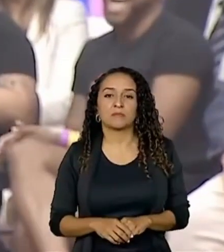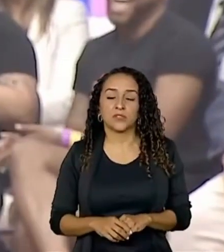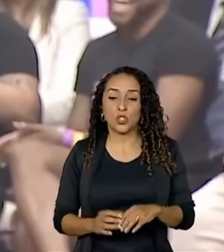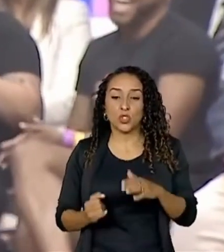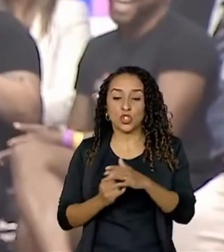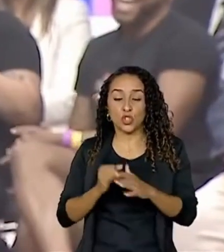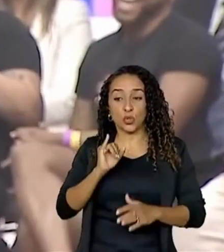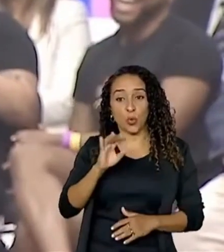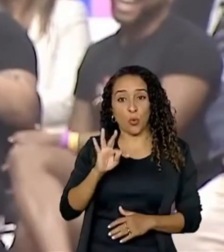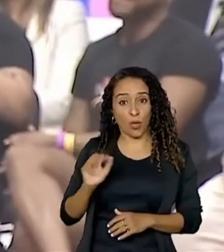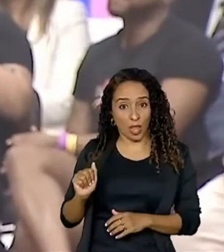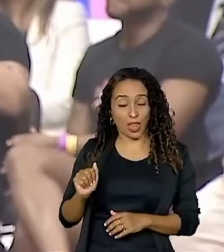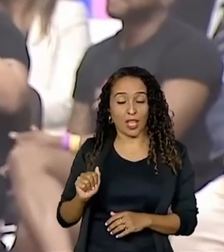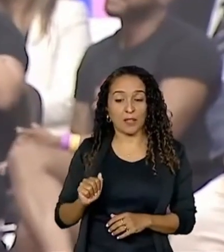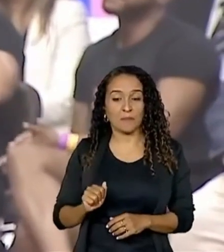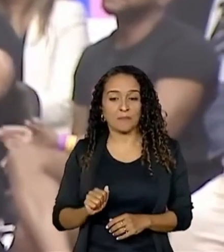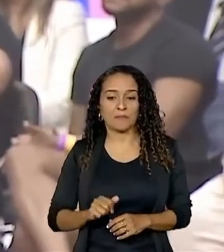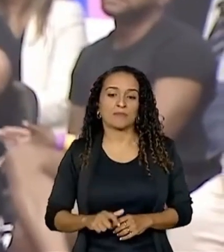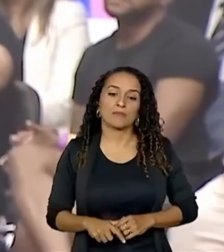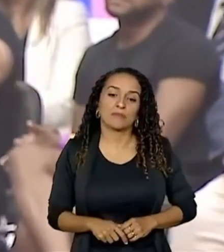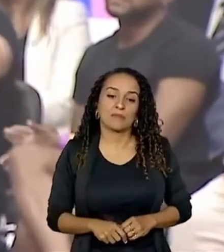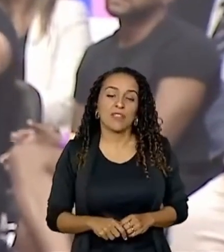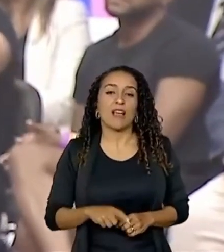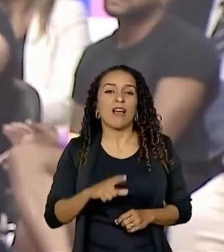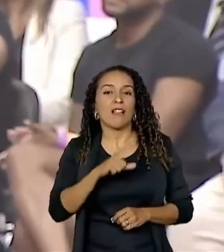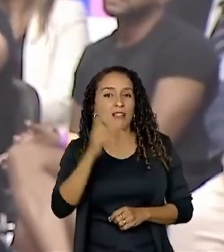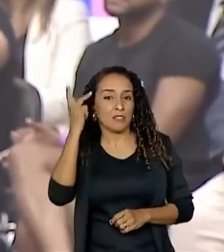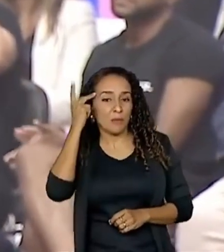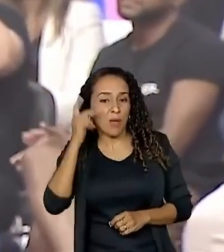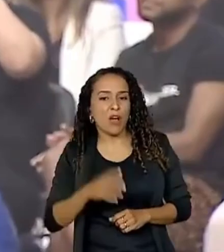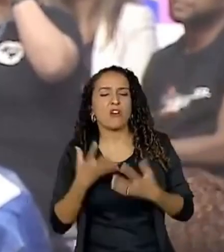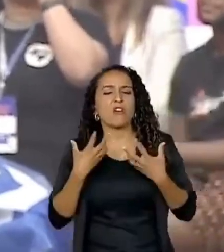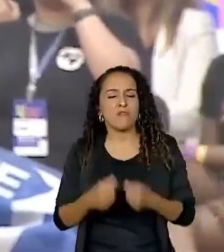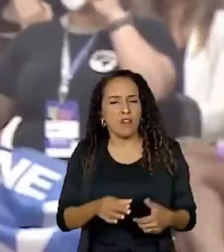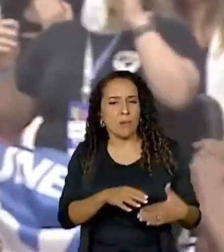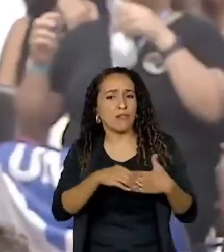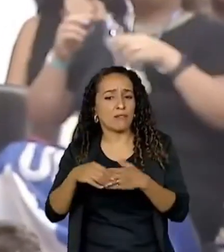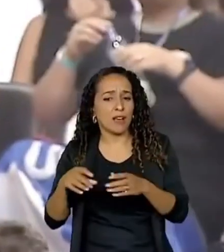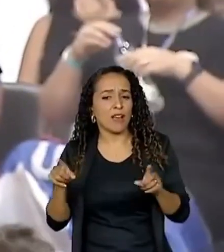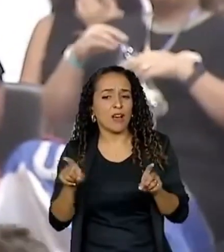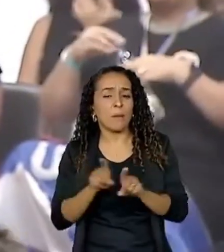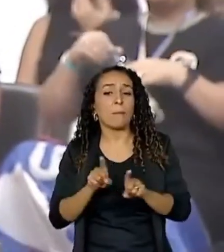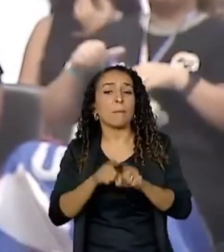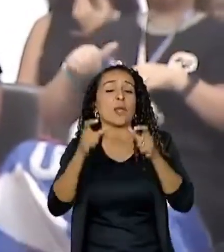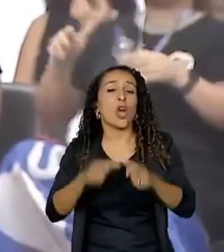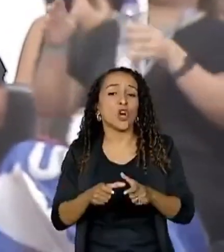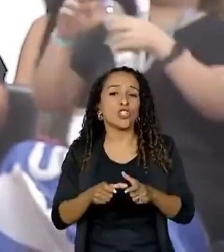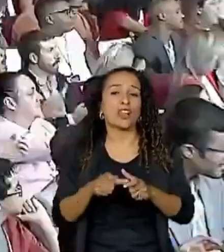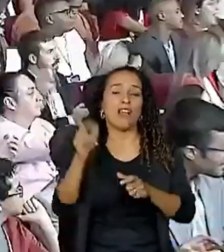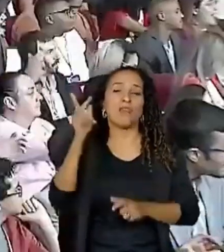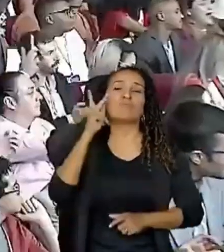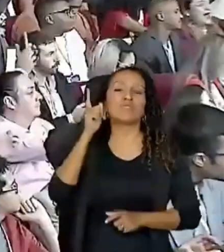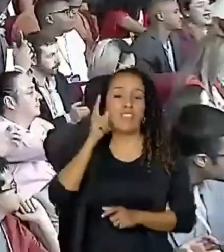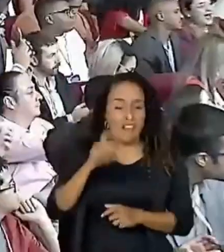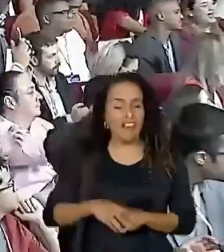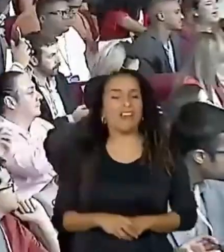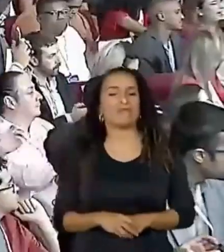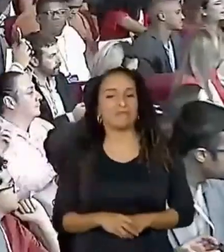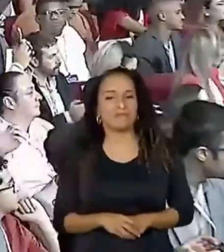do ITA, São José dos Campos. Nós vamos levar para o Ceará.